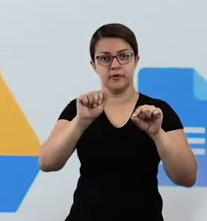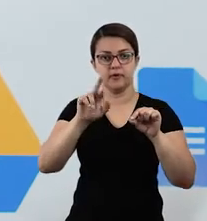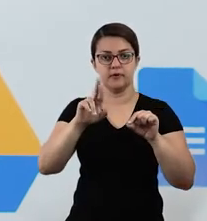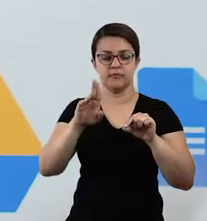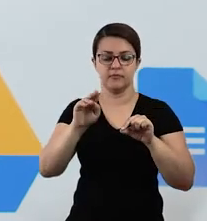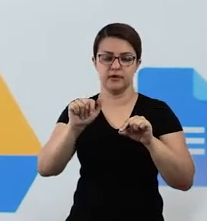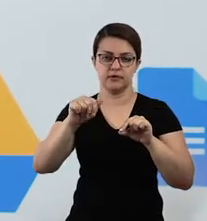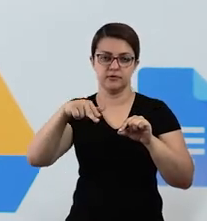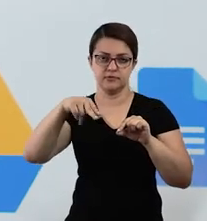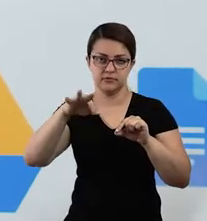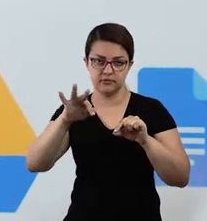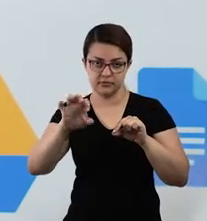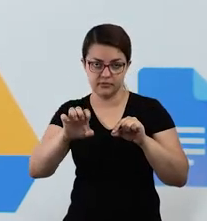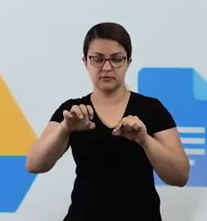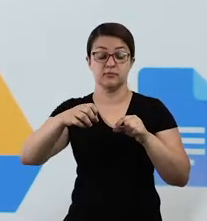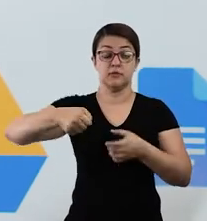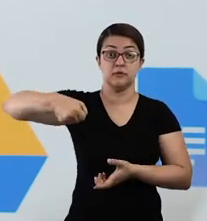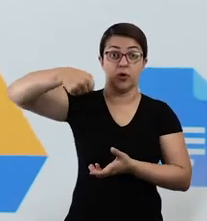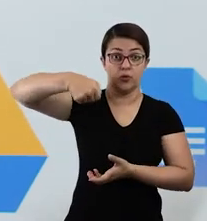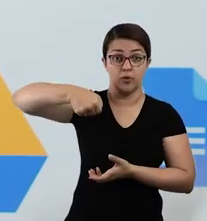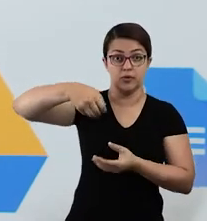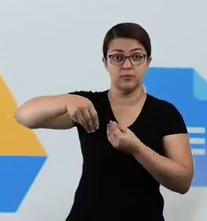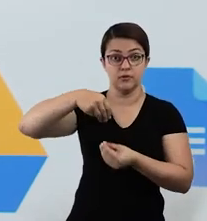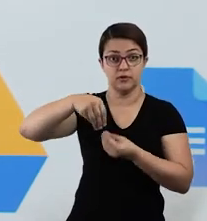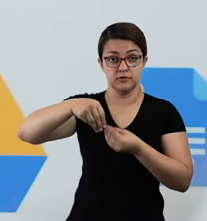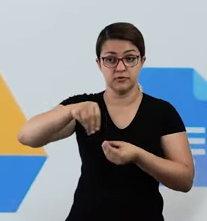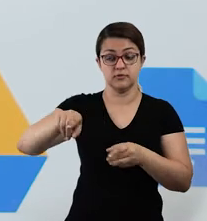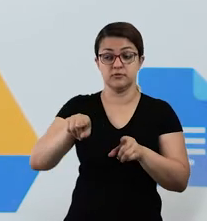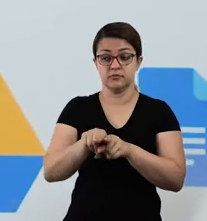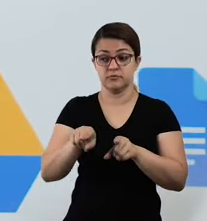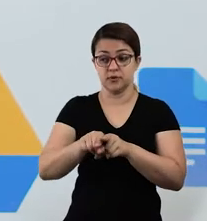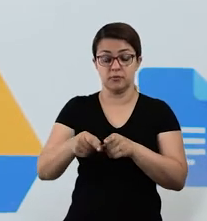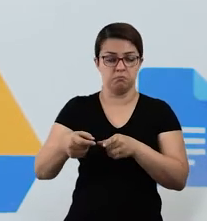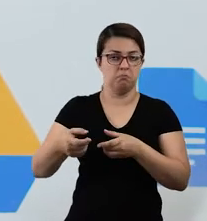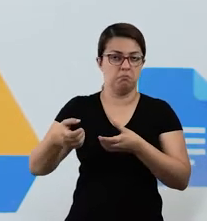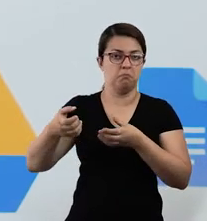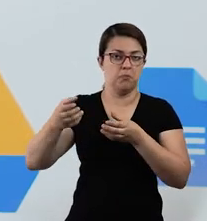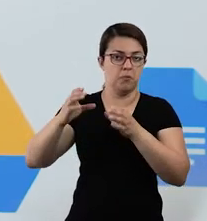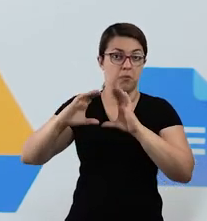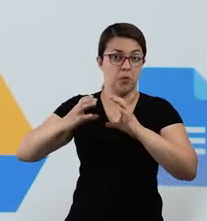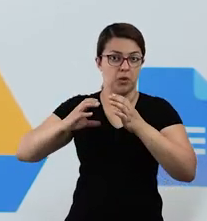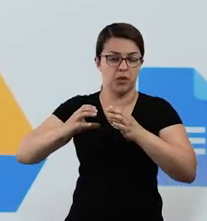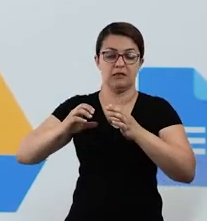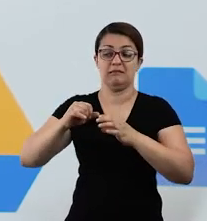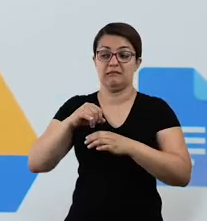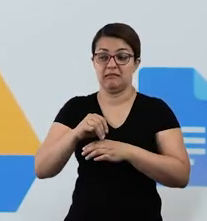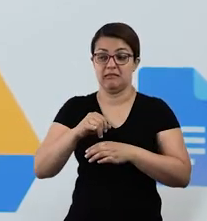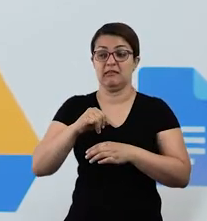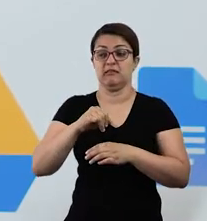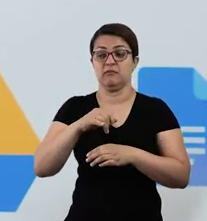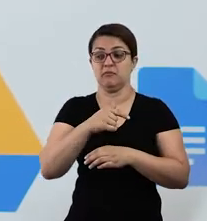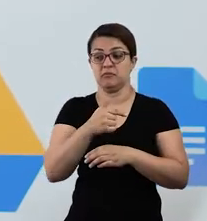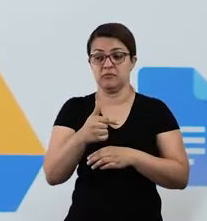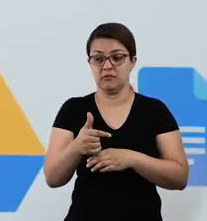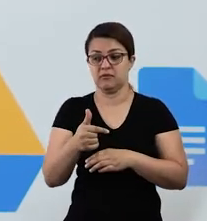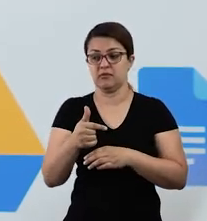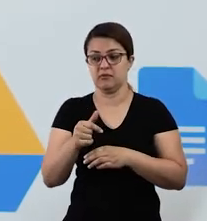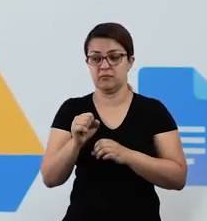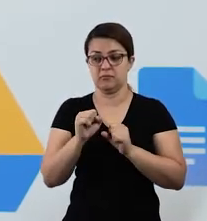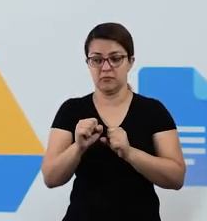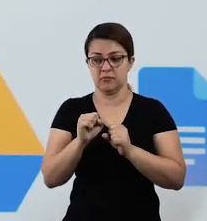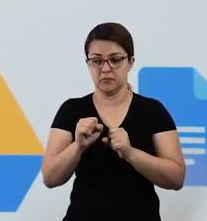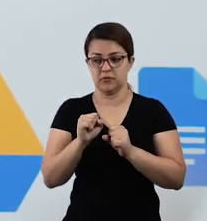Uma sacola plástica, uma bolinha dentro. Ou caso não tenha essa bolinha, pode ser com uma garrafinha com água dentro, tá? Que ela vai fazer